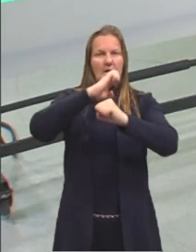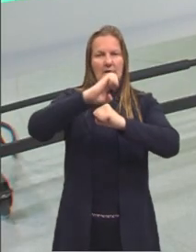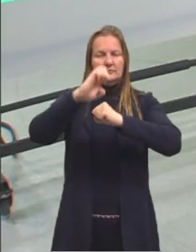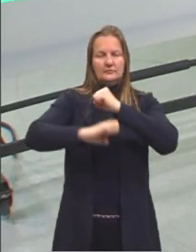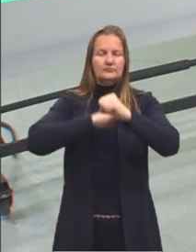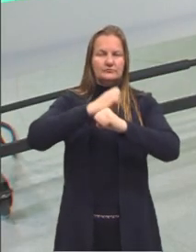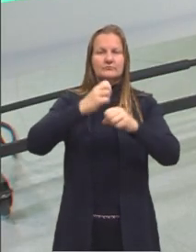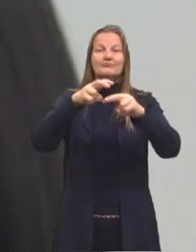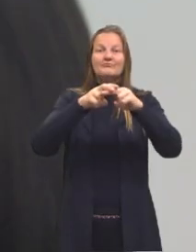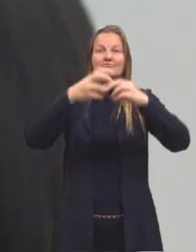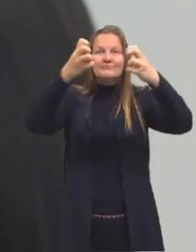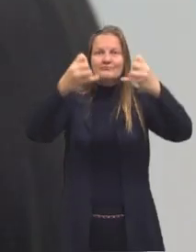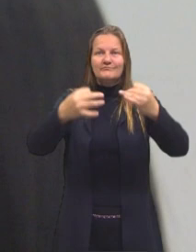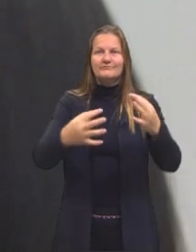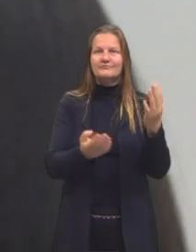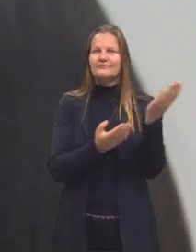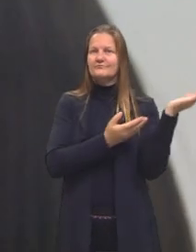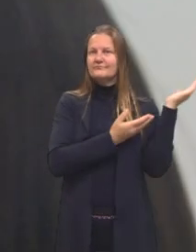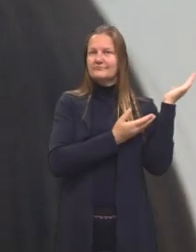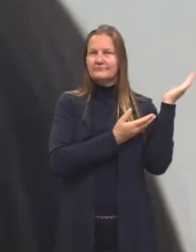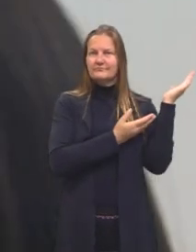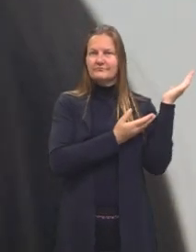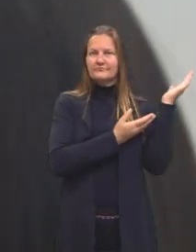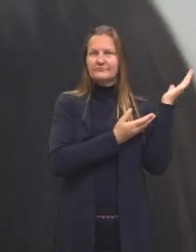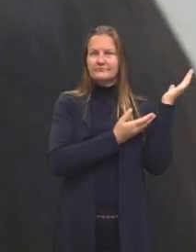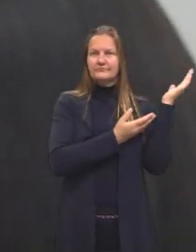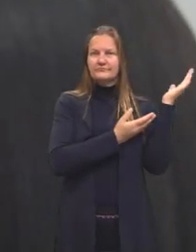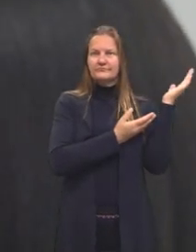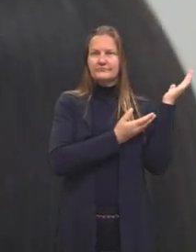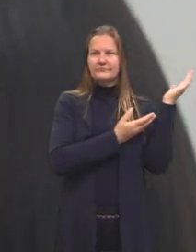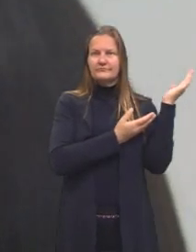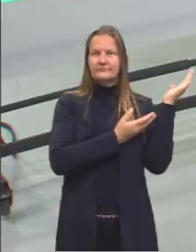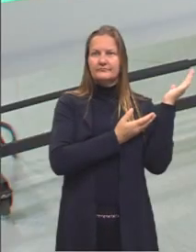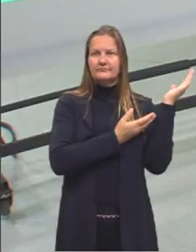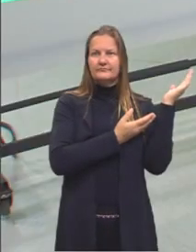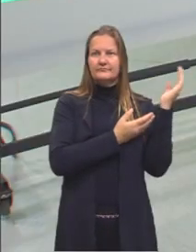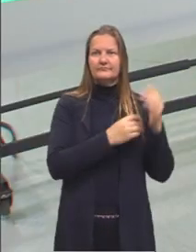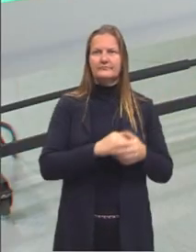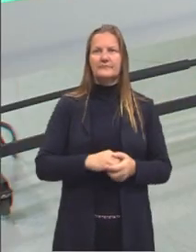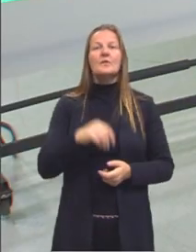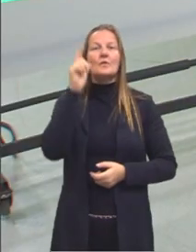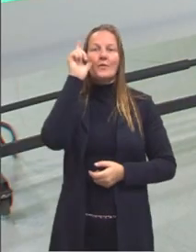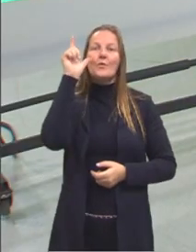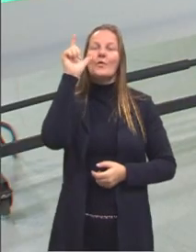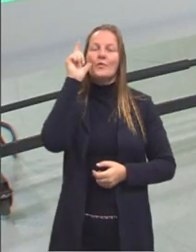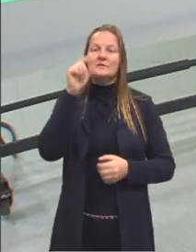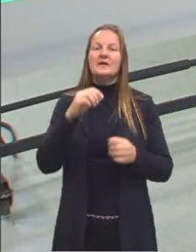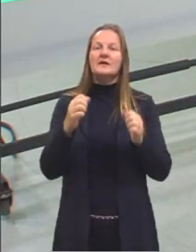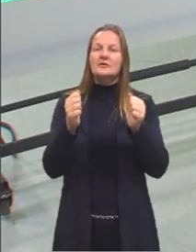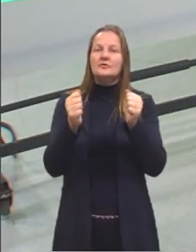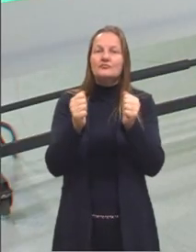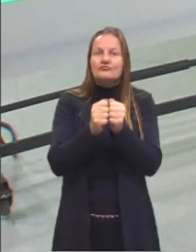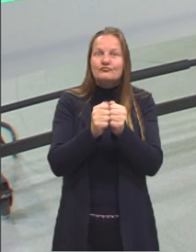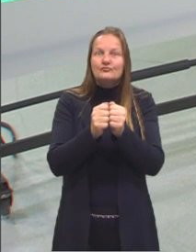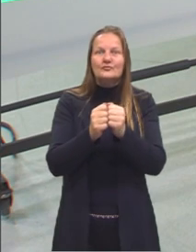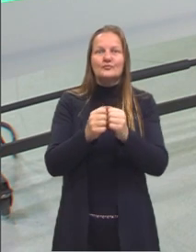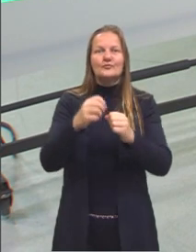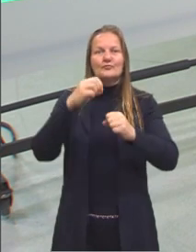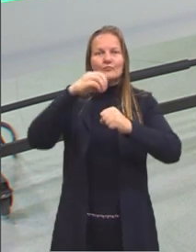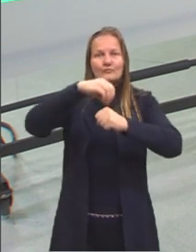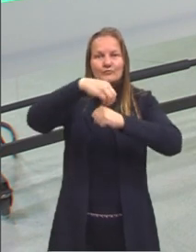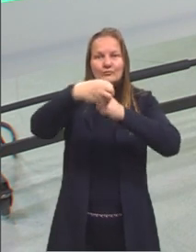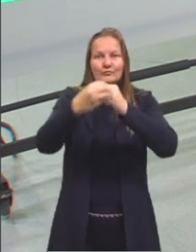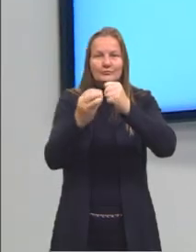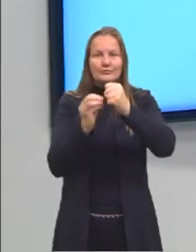a gente vai entender as questões ligações podem ser diferente também entre si mas ele consegue formar moléculas através dessas